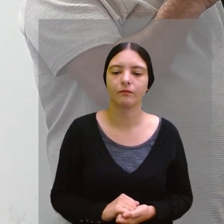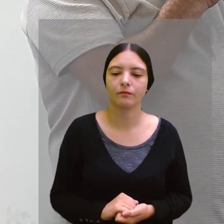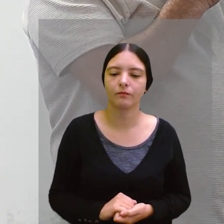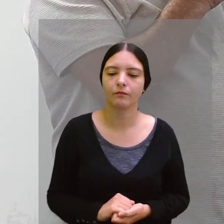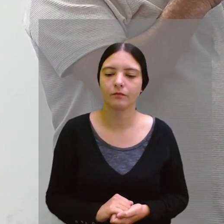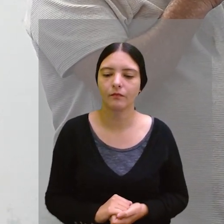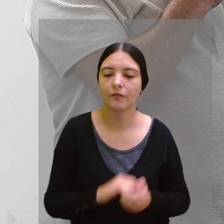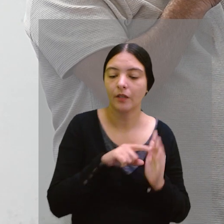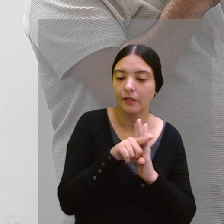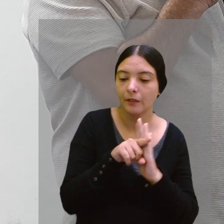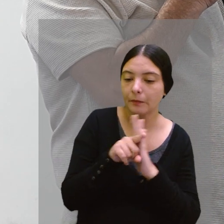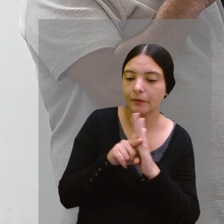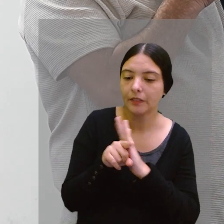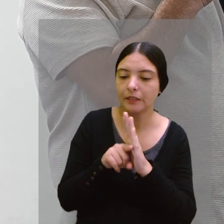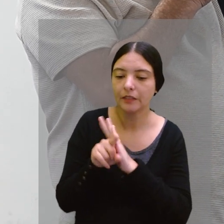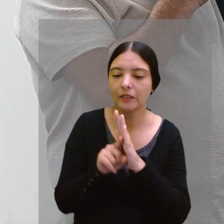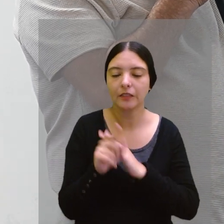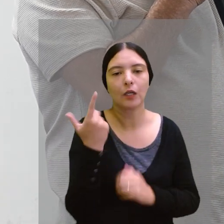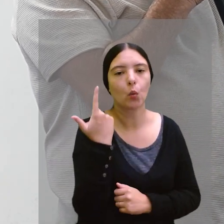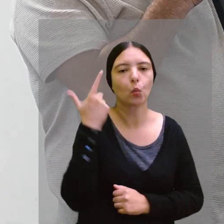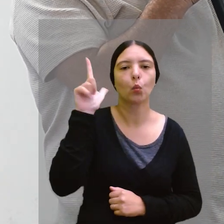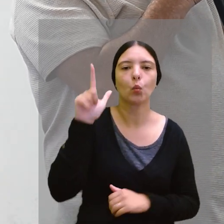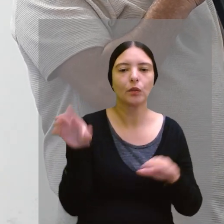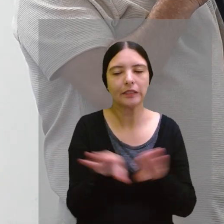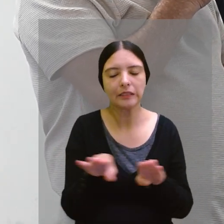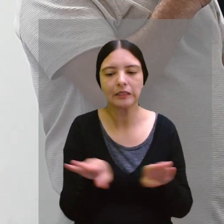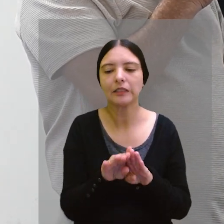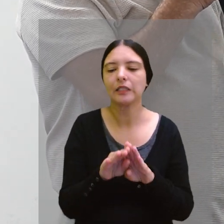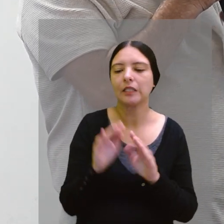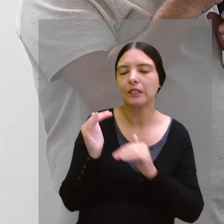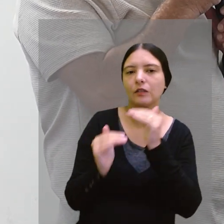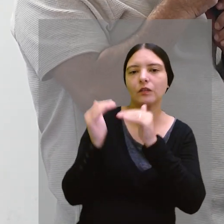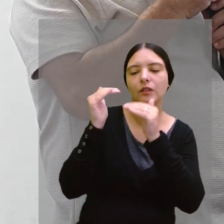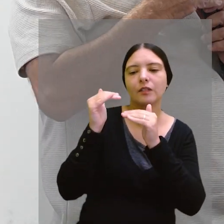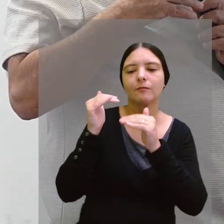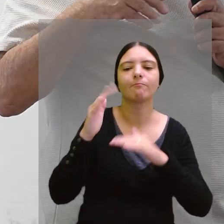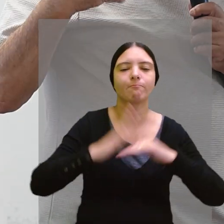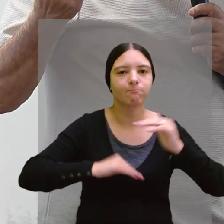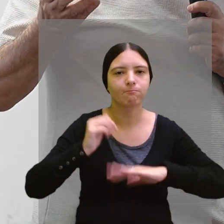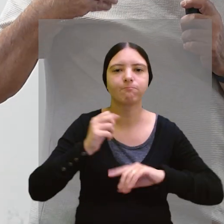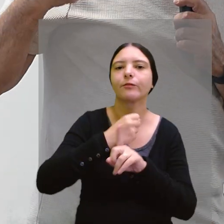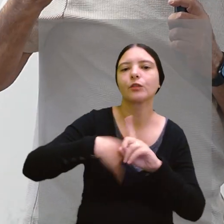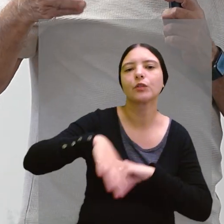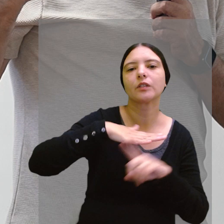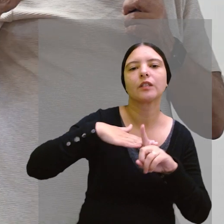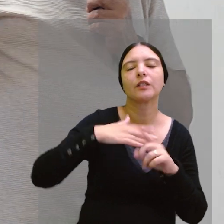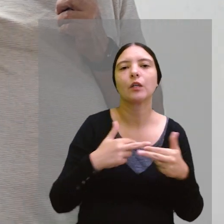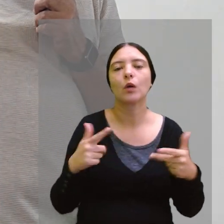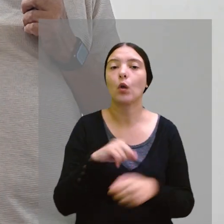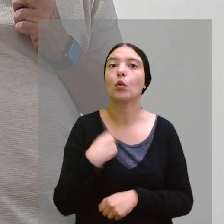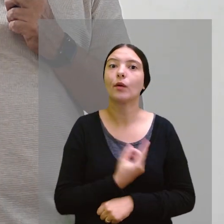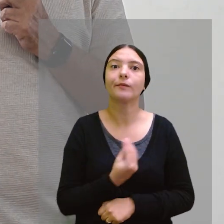Aqui é uma outra pesquisa que foi feita, que o ler também é um exercício de desenvolvimento de habilidades sociais, como se a gente